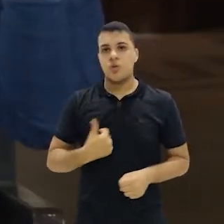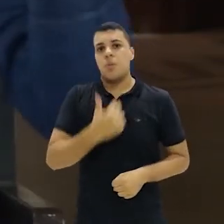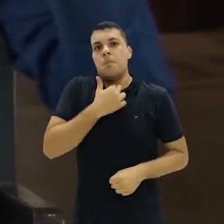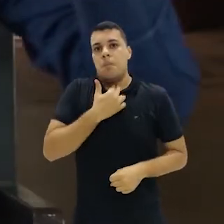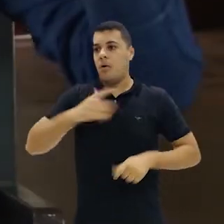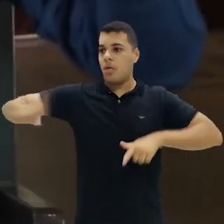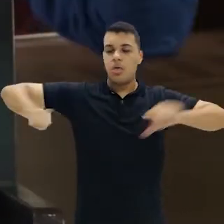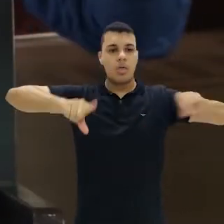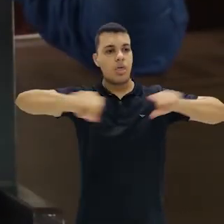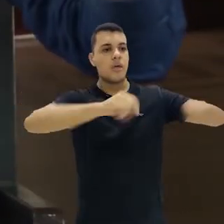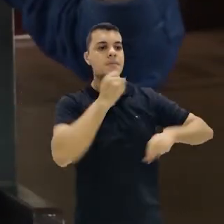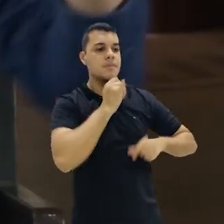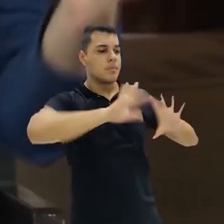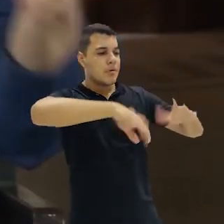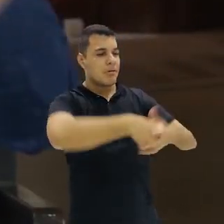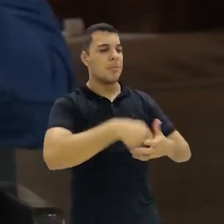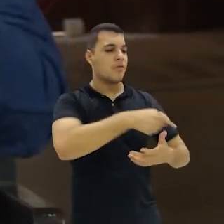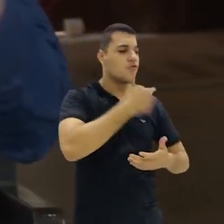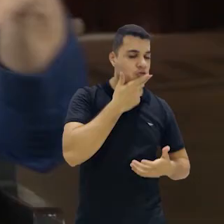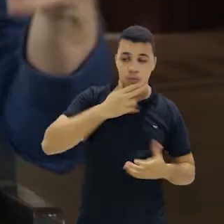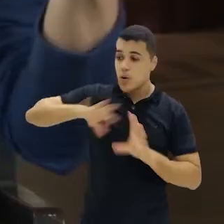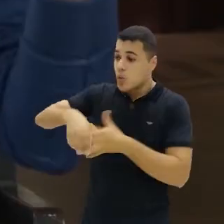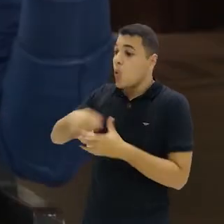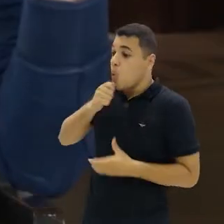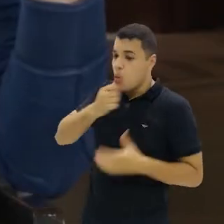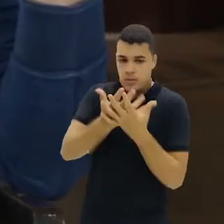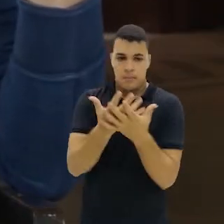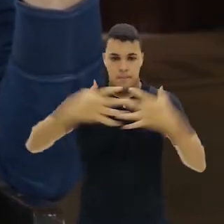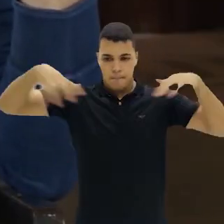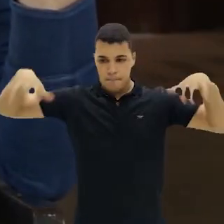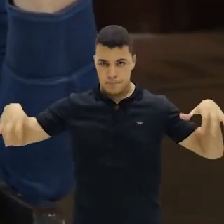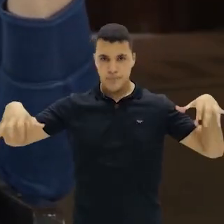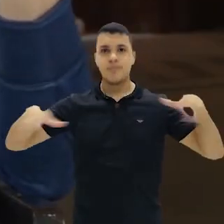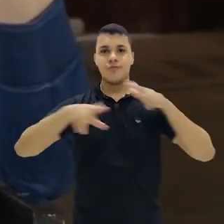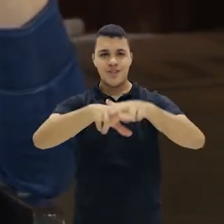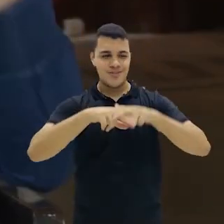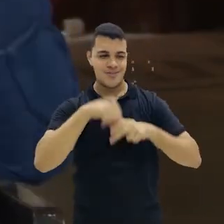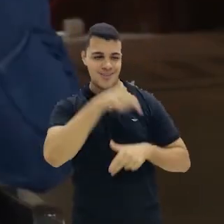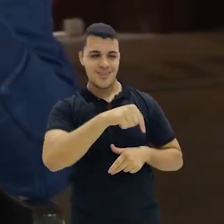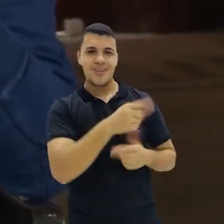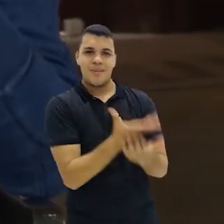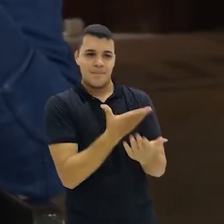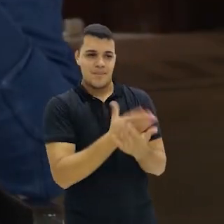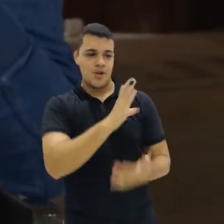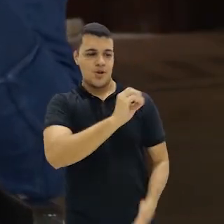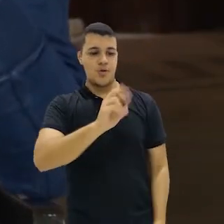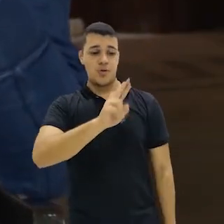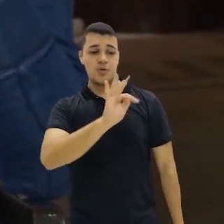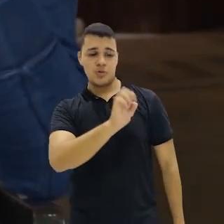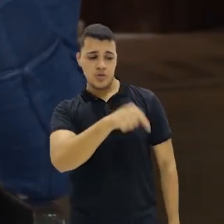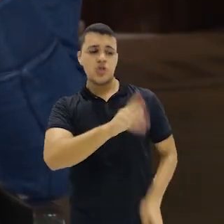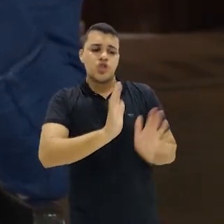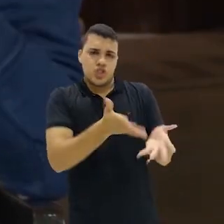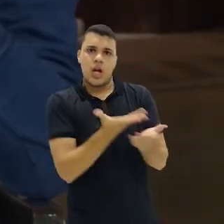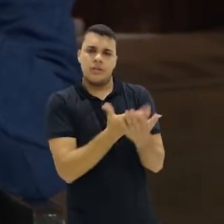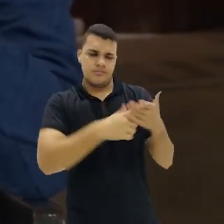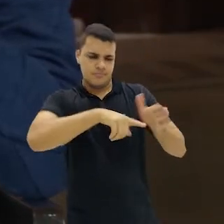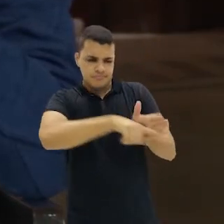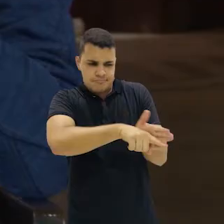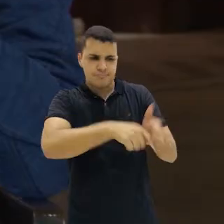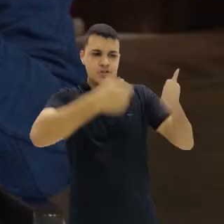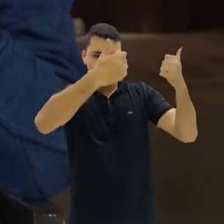estudo de coorte, que eu já lancei mão dessa situação previamente existente. Então, eu tenho que,